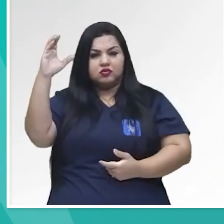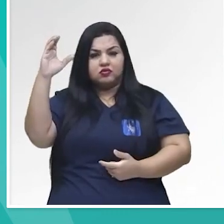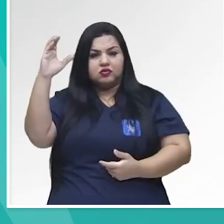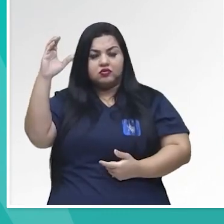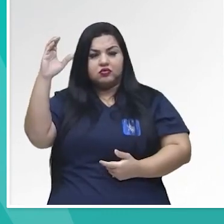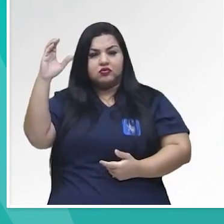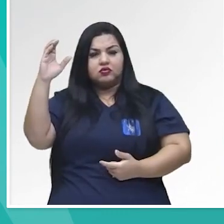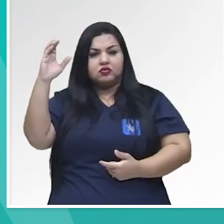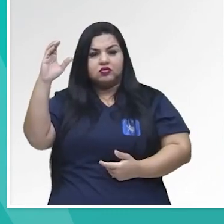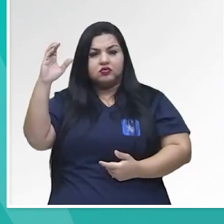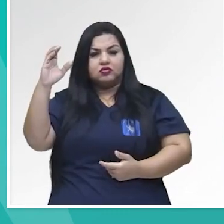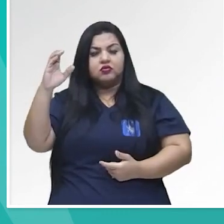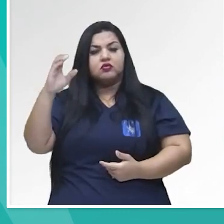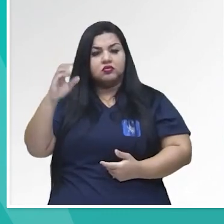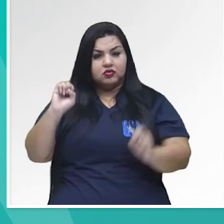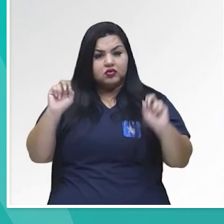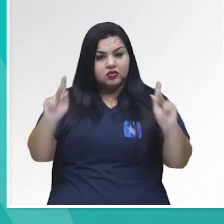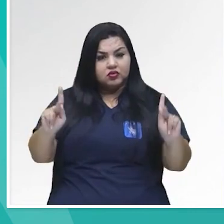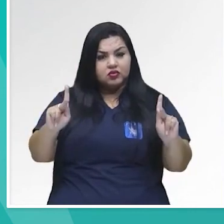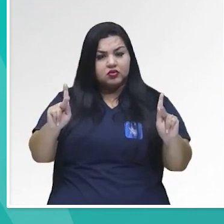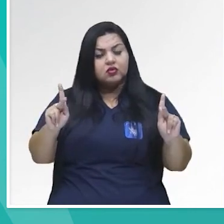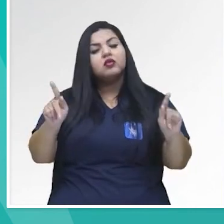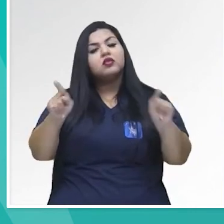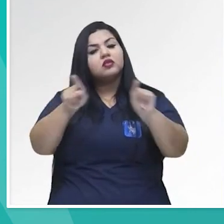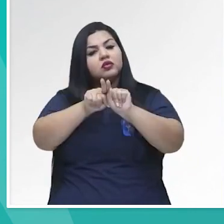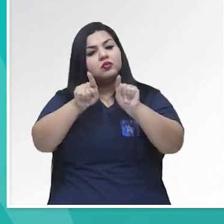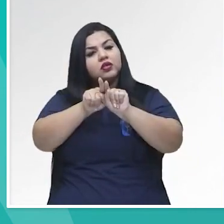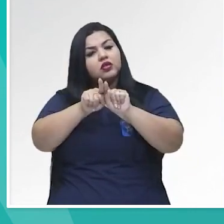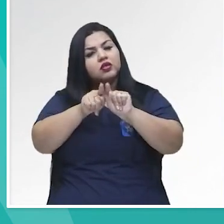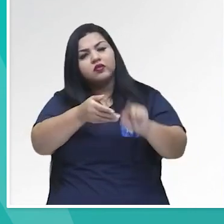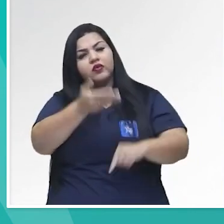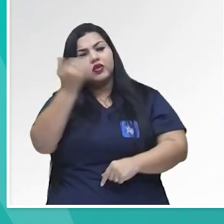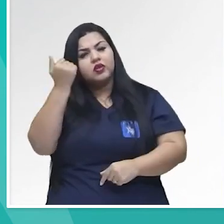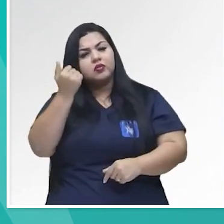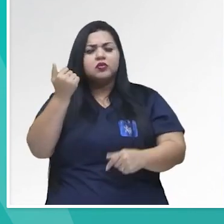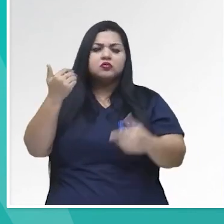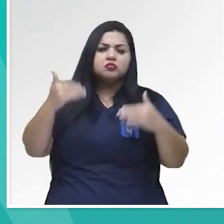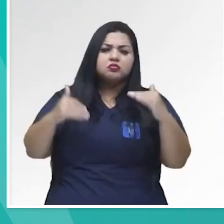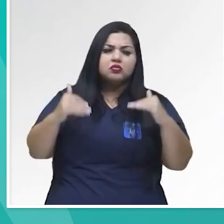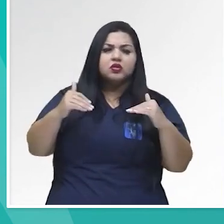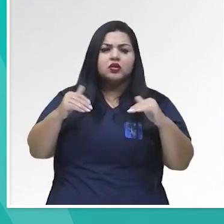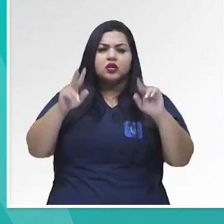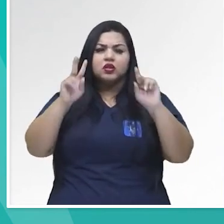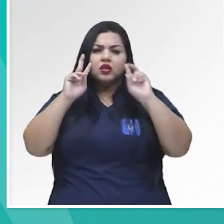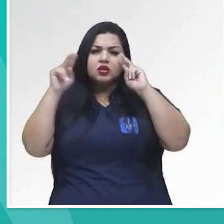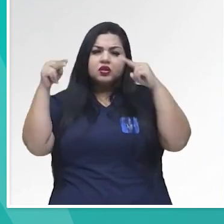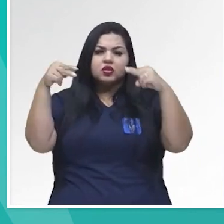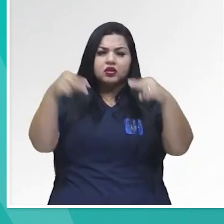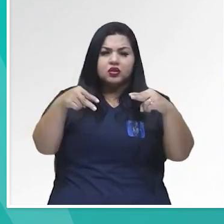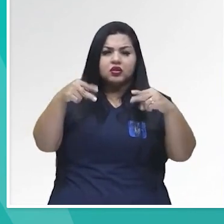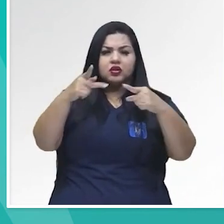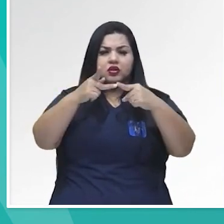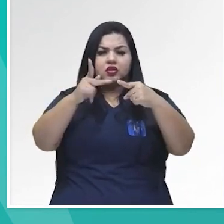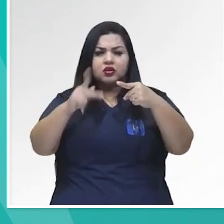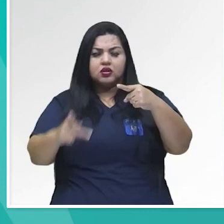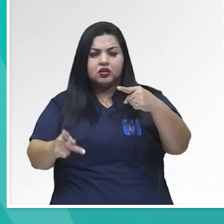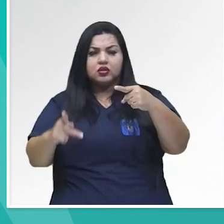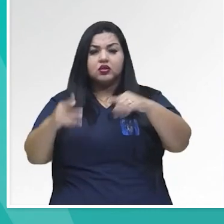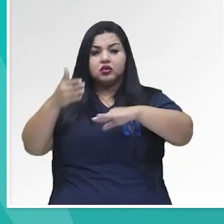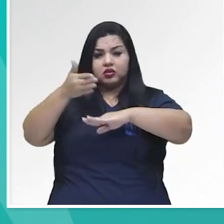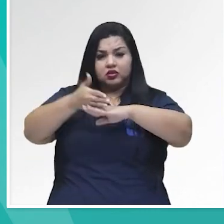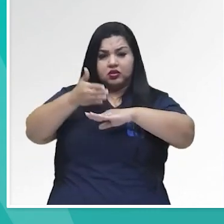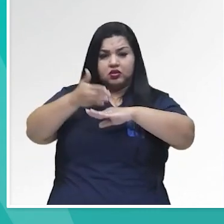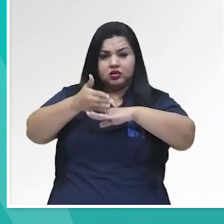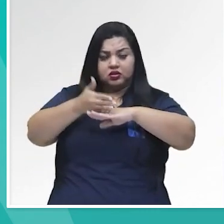Né? Ok? Vamos também, e de certa forma, essa visão de paradigma da modernidade, através